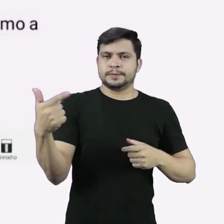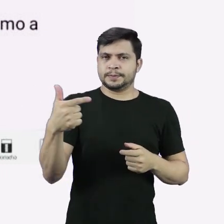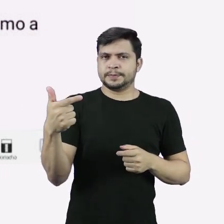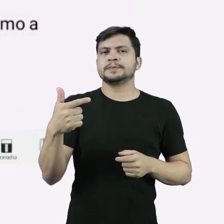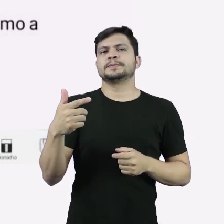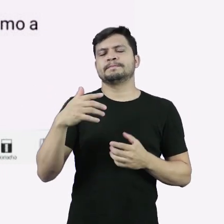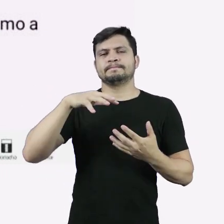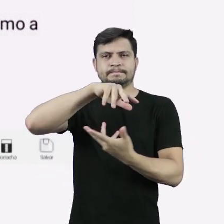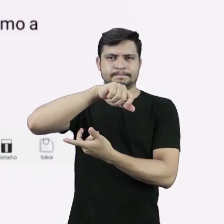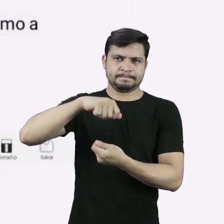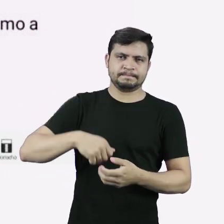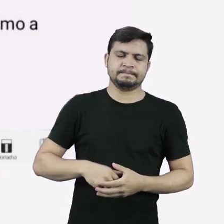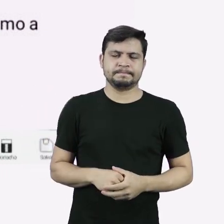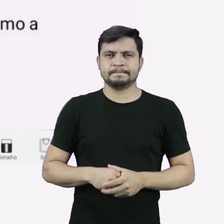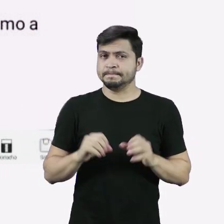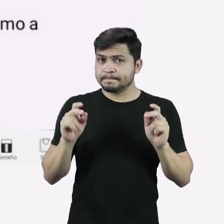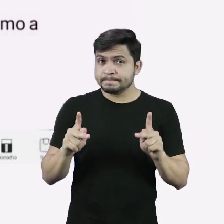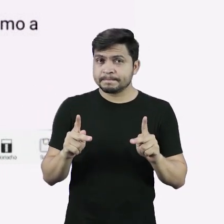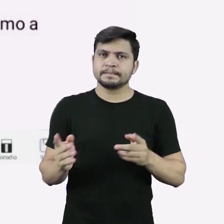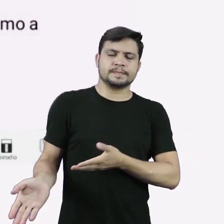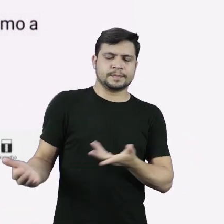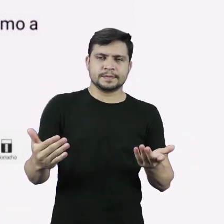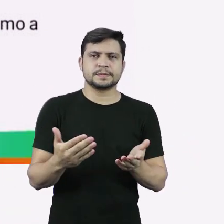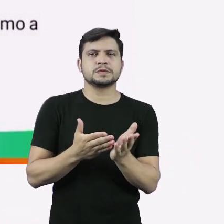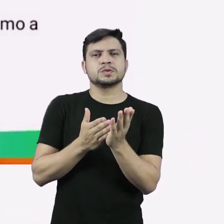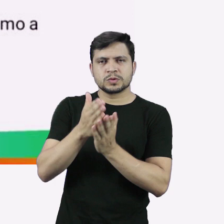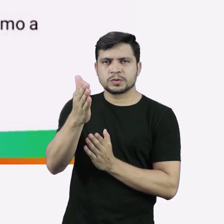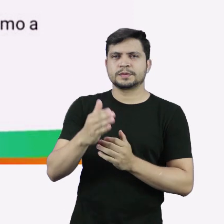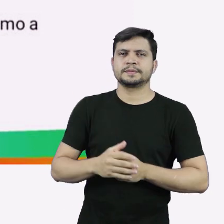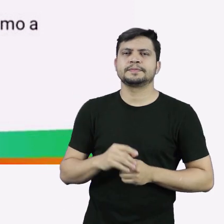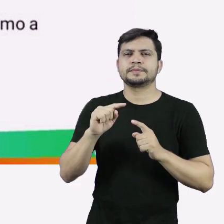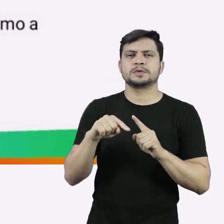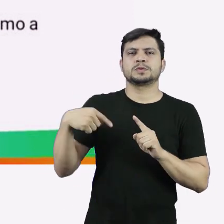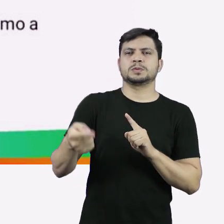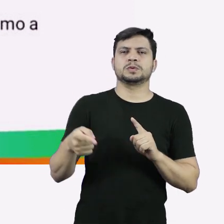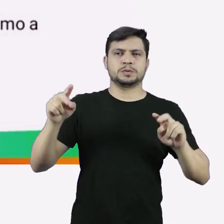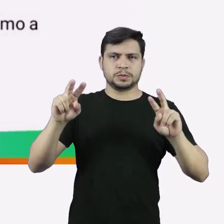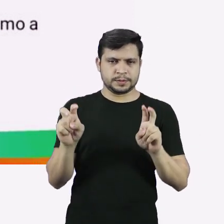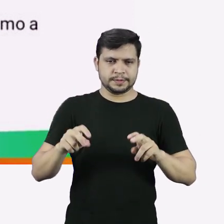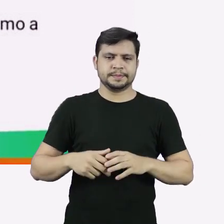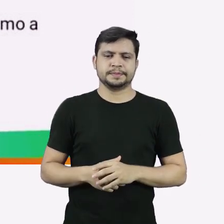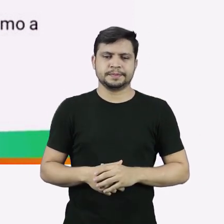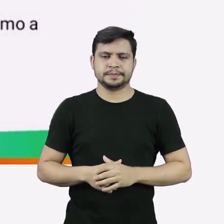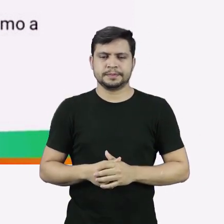Vamos então para a nossa próxima assunto.